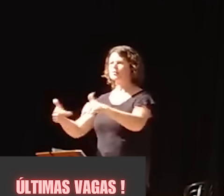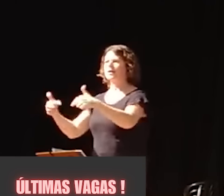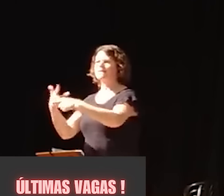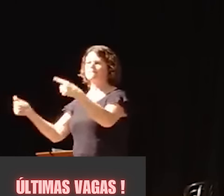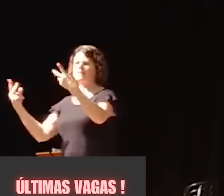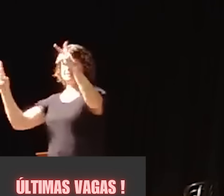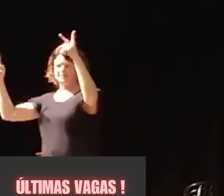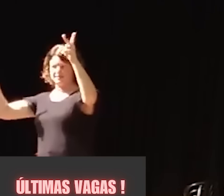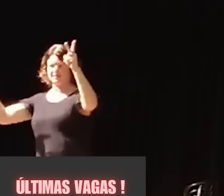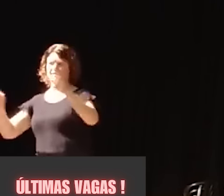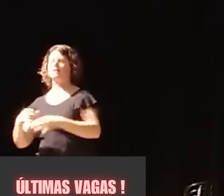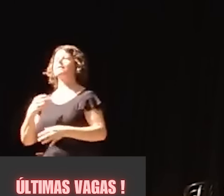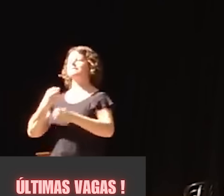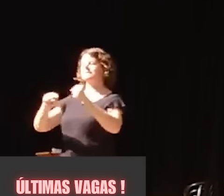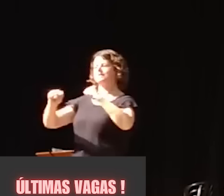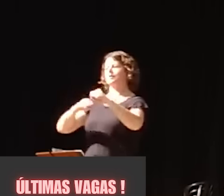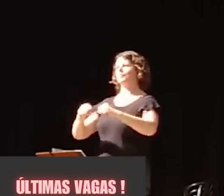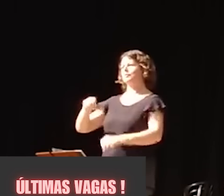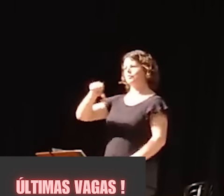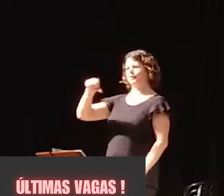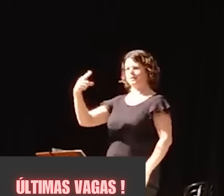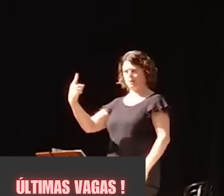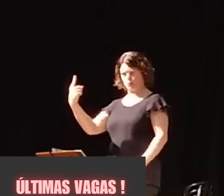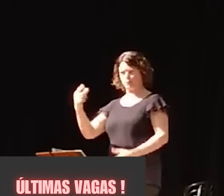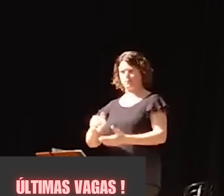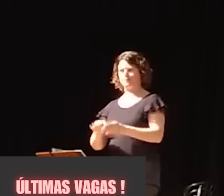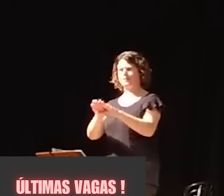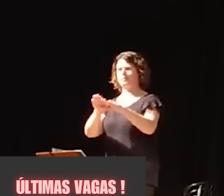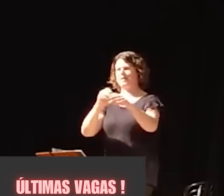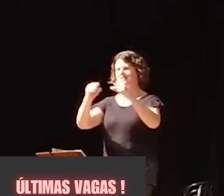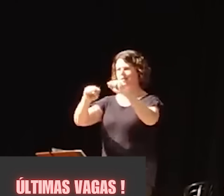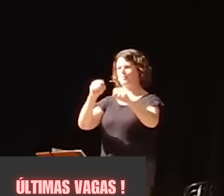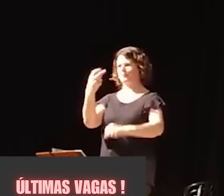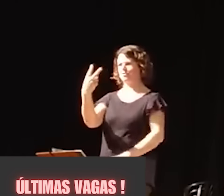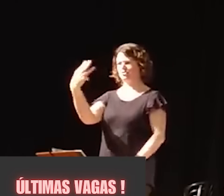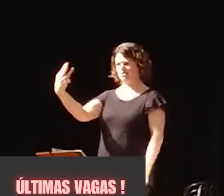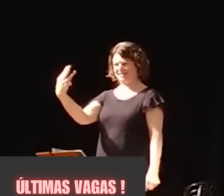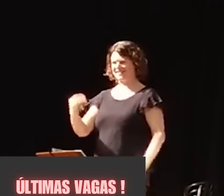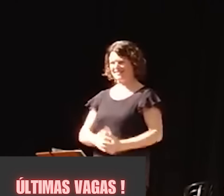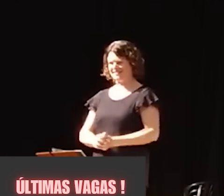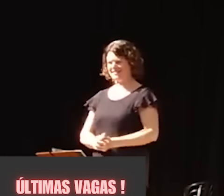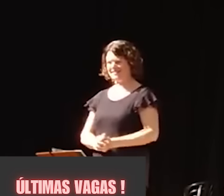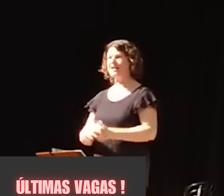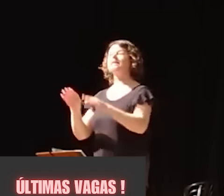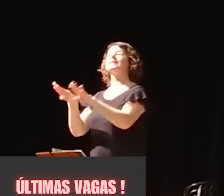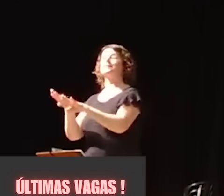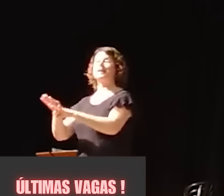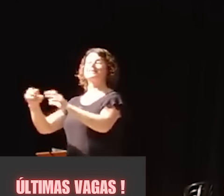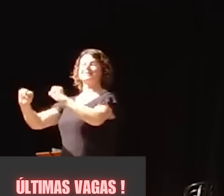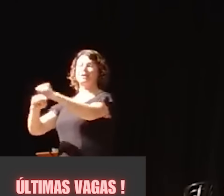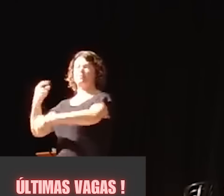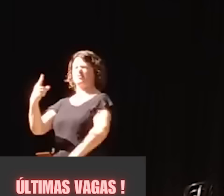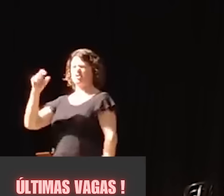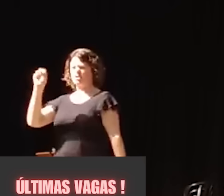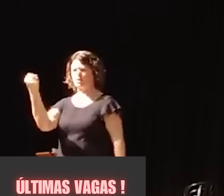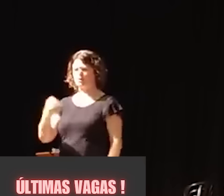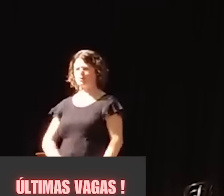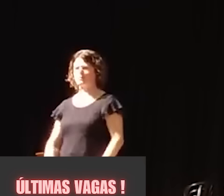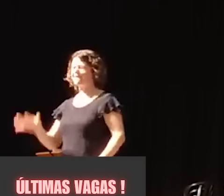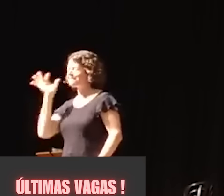fora o Salmo 91 Salmo 23 é o Salmo que eu mais amo na bíblia Salmo 18 pensa